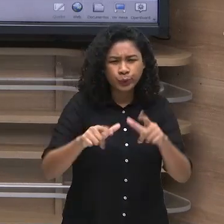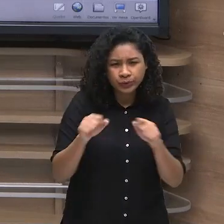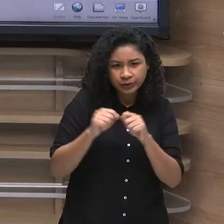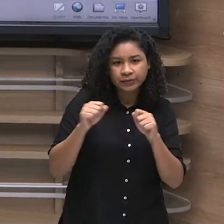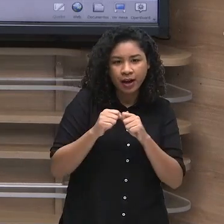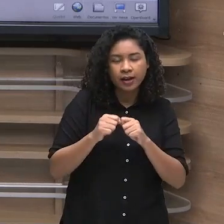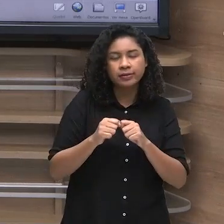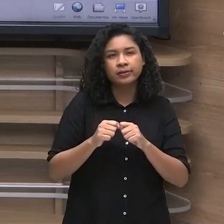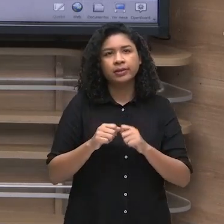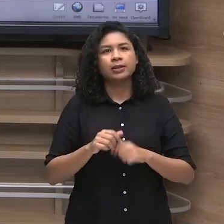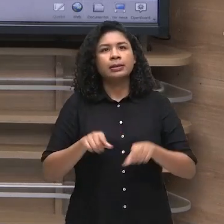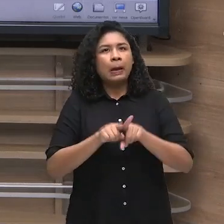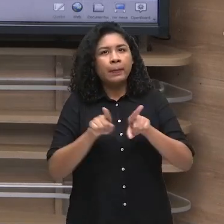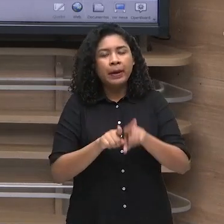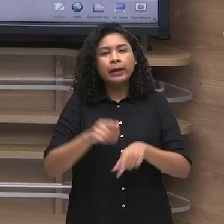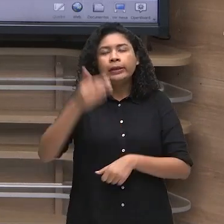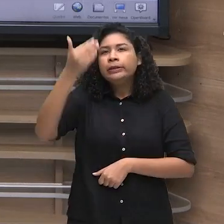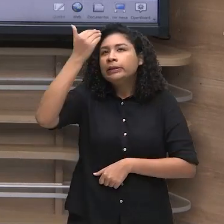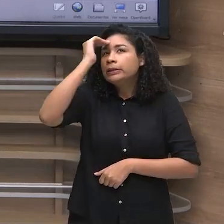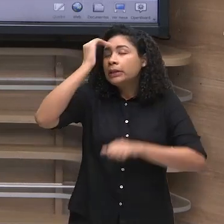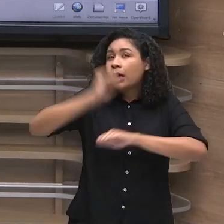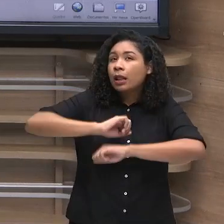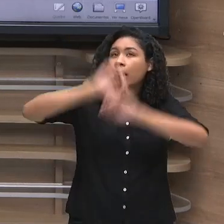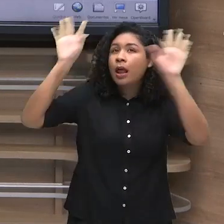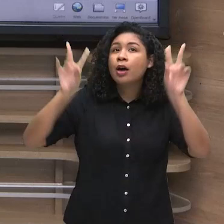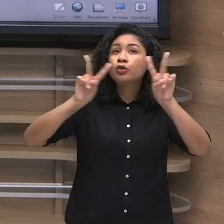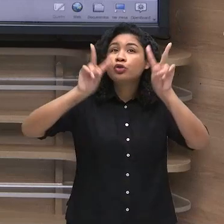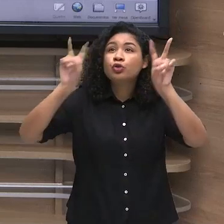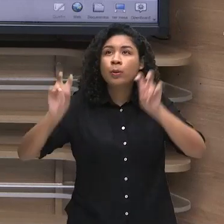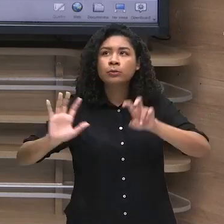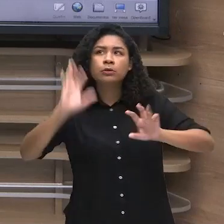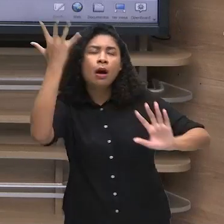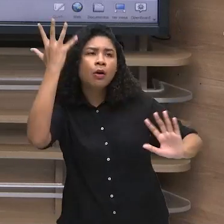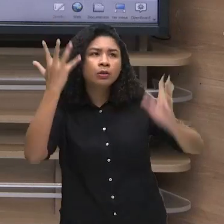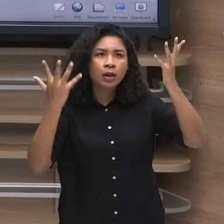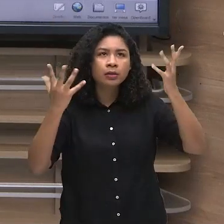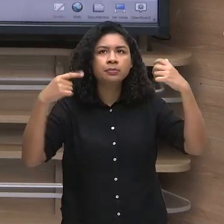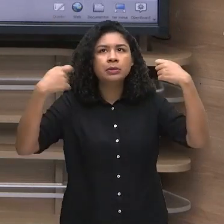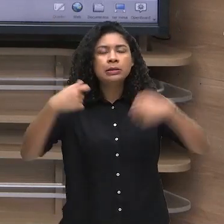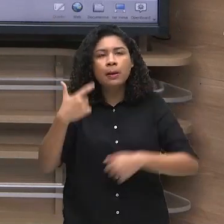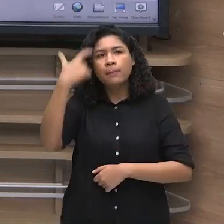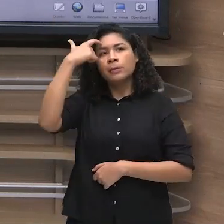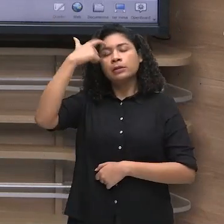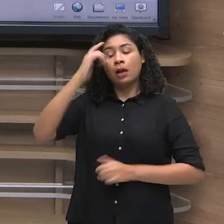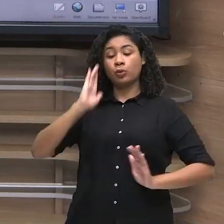compreender qualquer evento nesse mundo real se estiver situado no tempo e